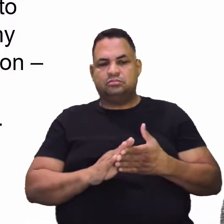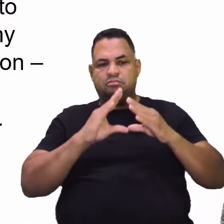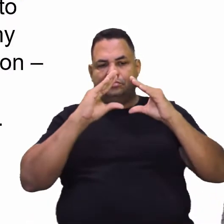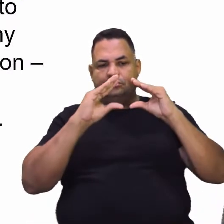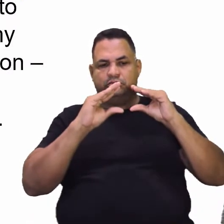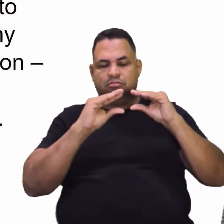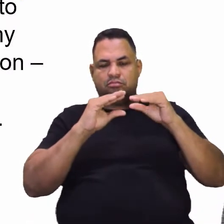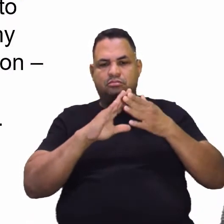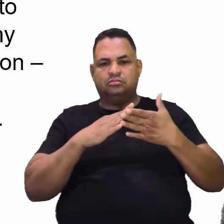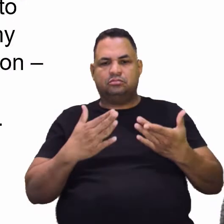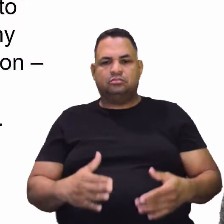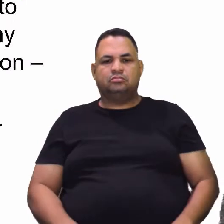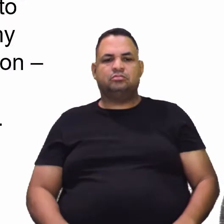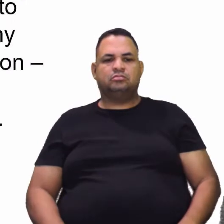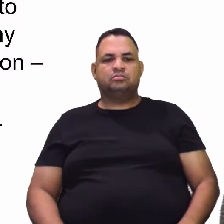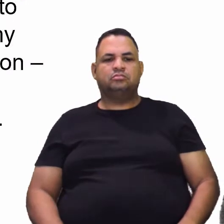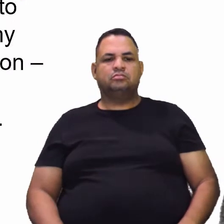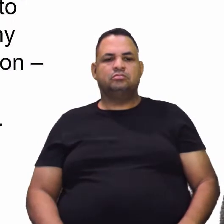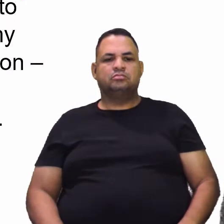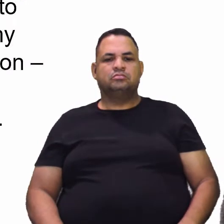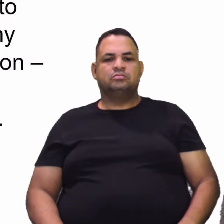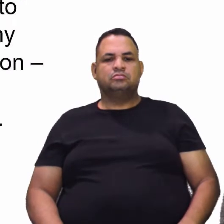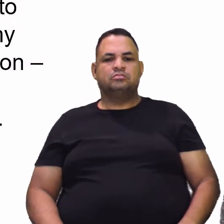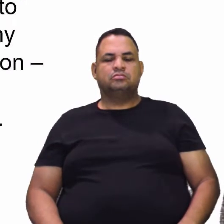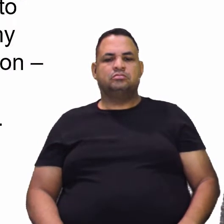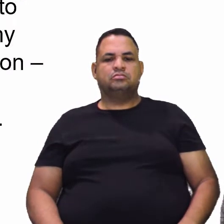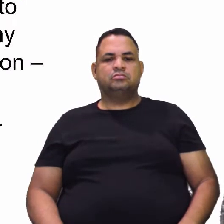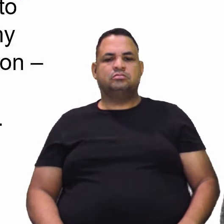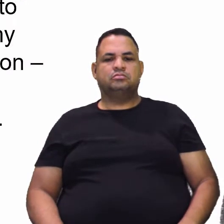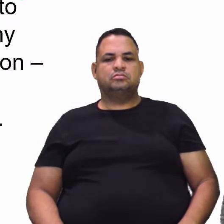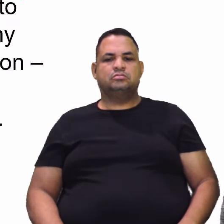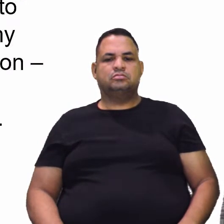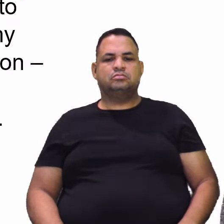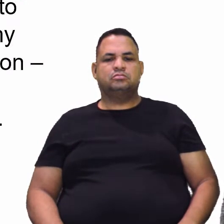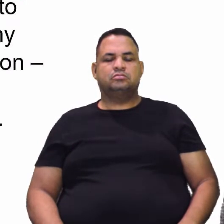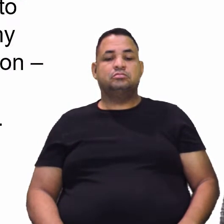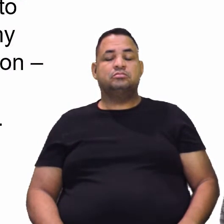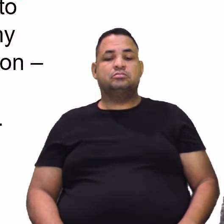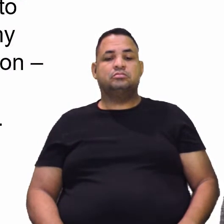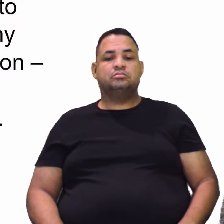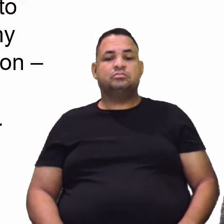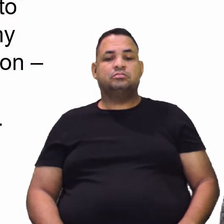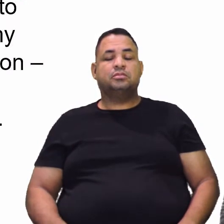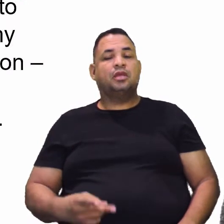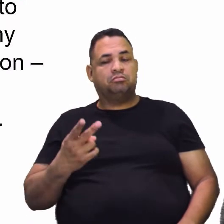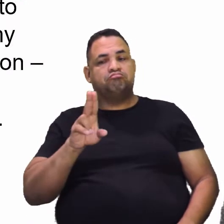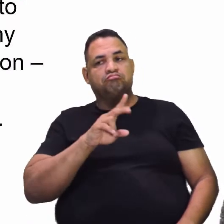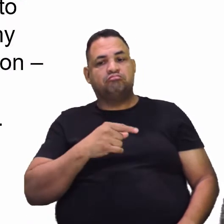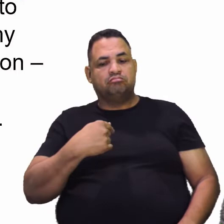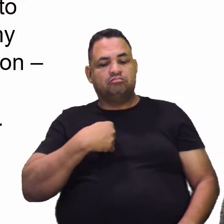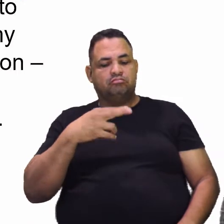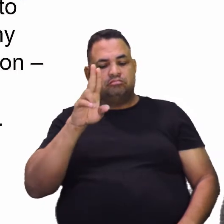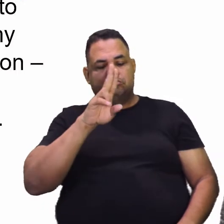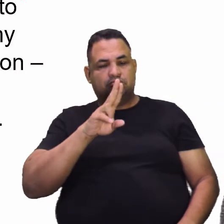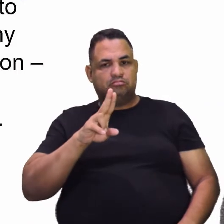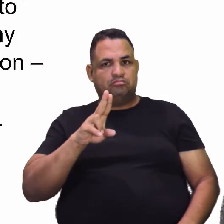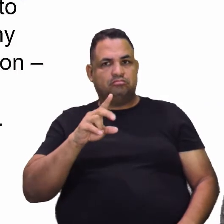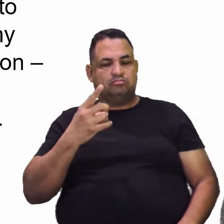And I usually watch TV or a movie. Eu geralmente assisto o